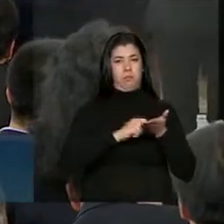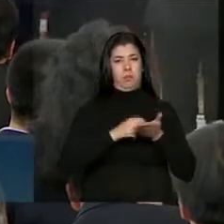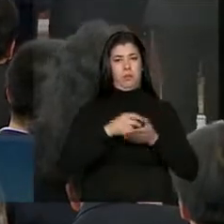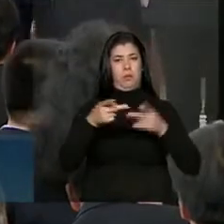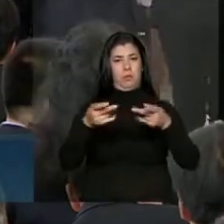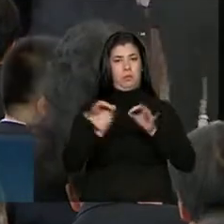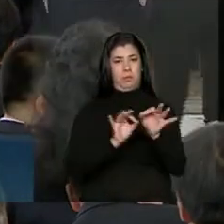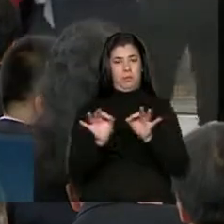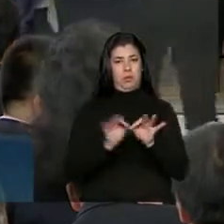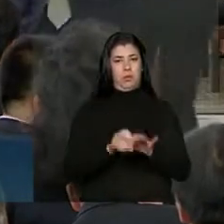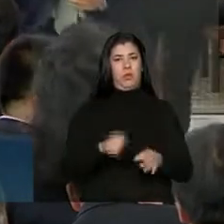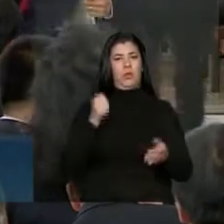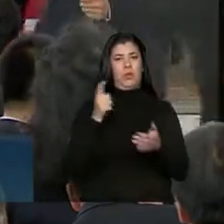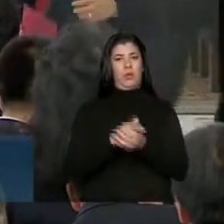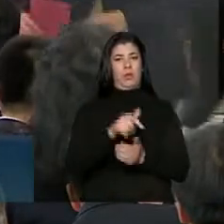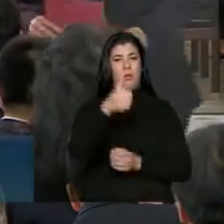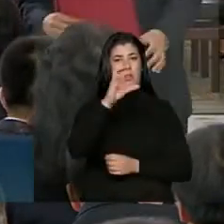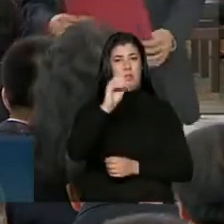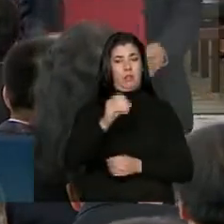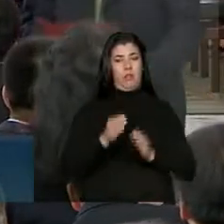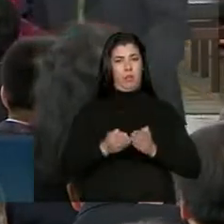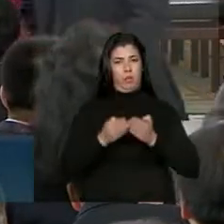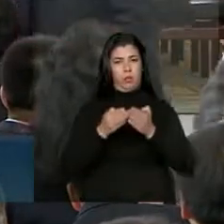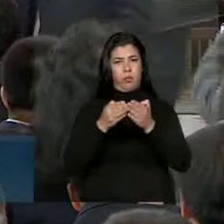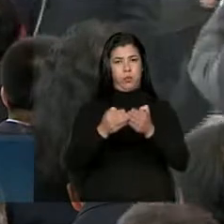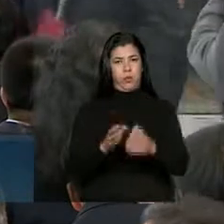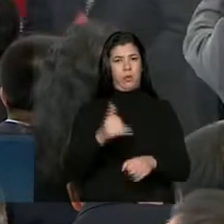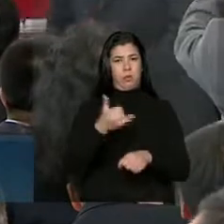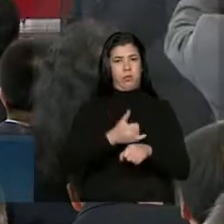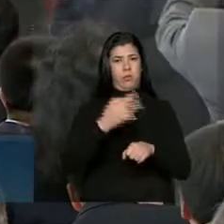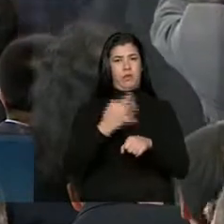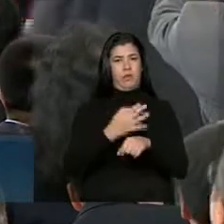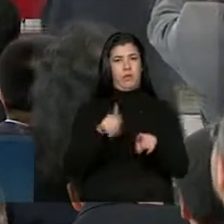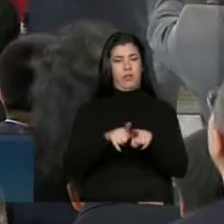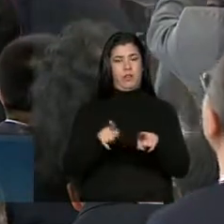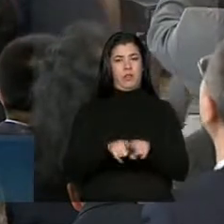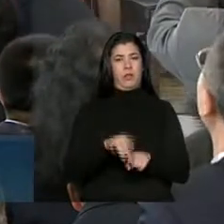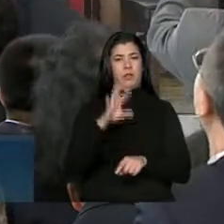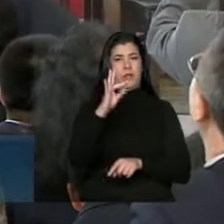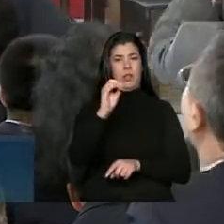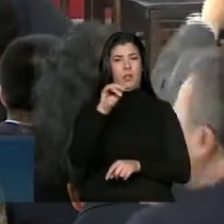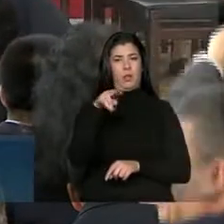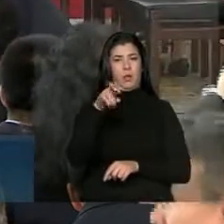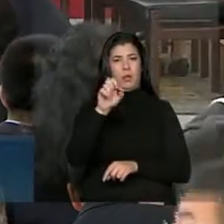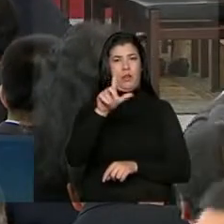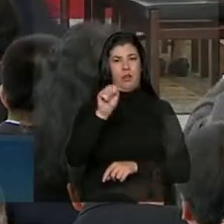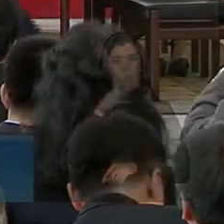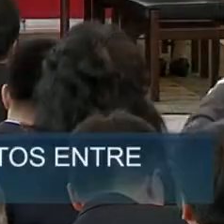compra de 10 navios de minério de ferro de toneladas de 400 mil.